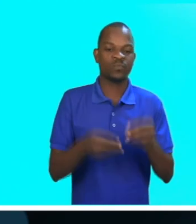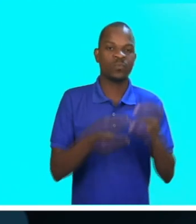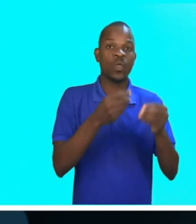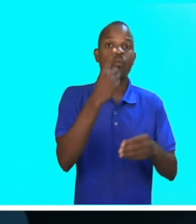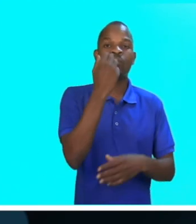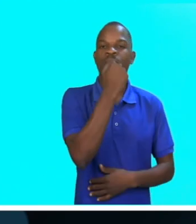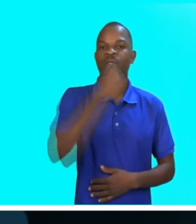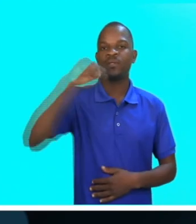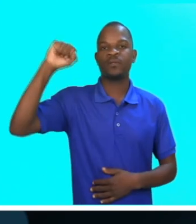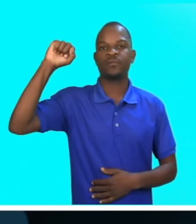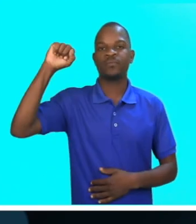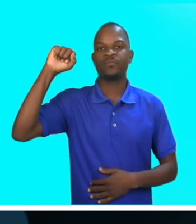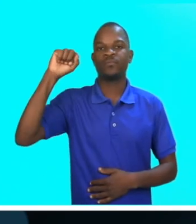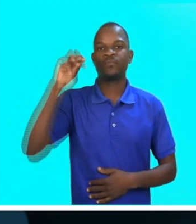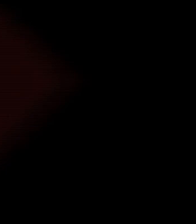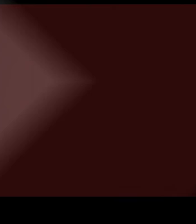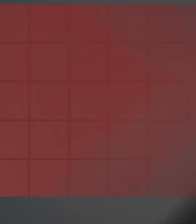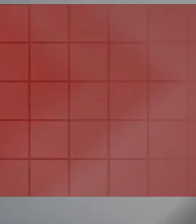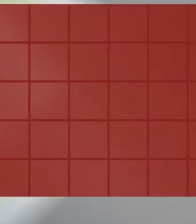miticais.